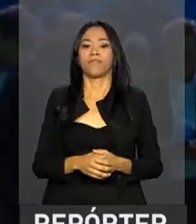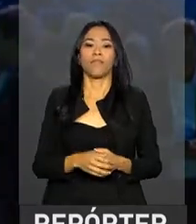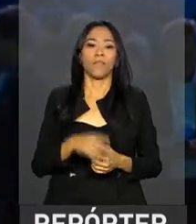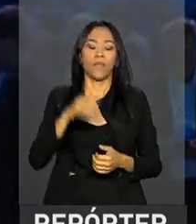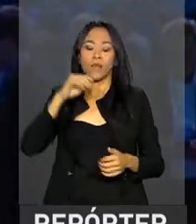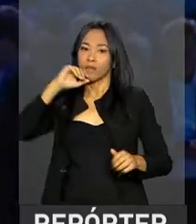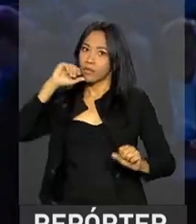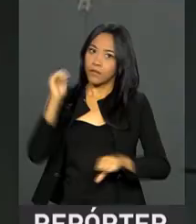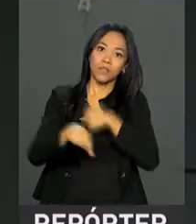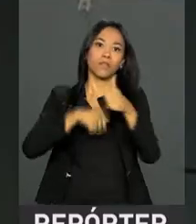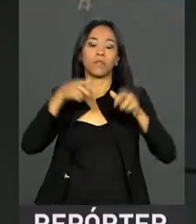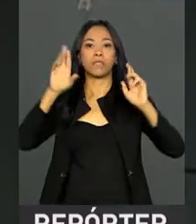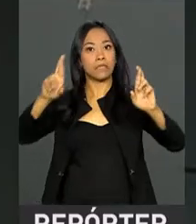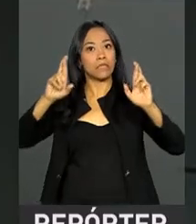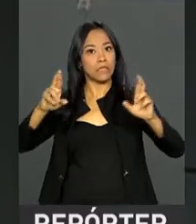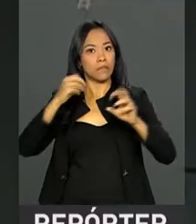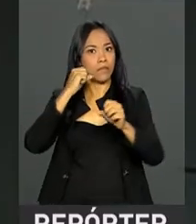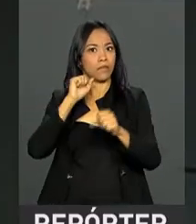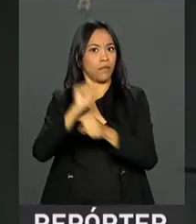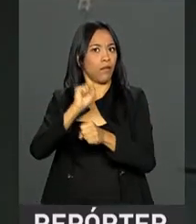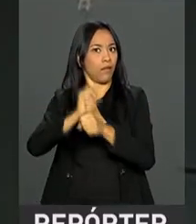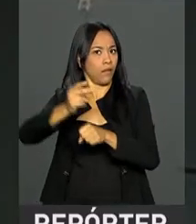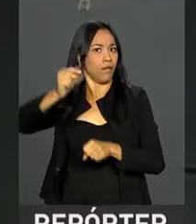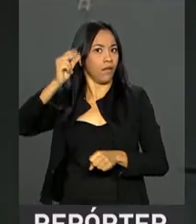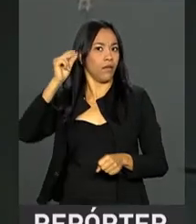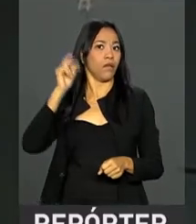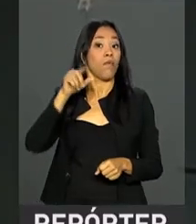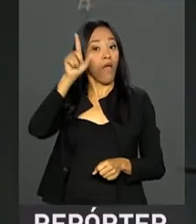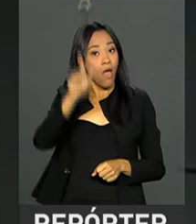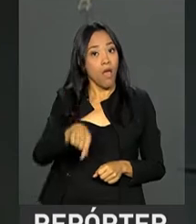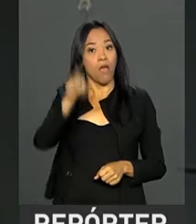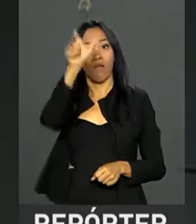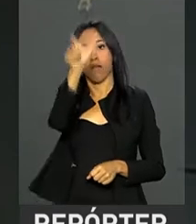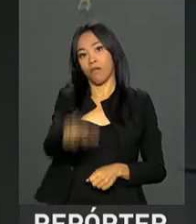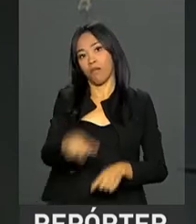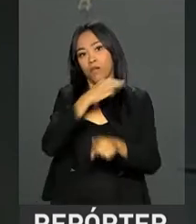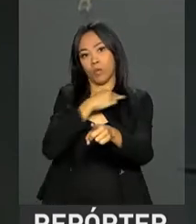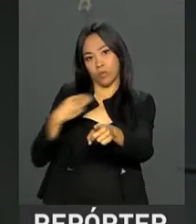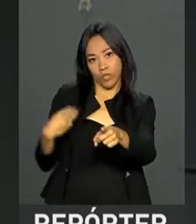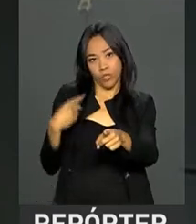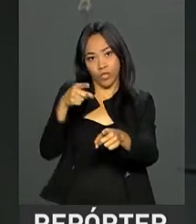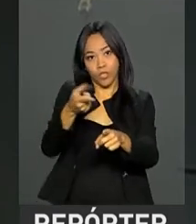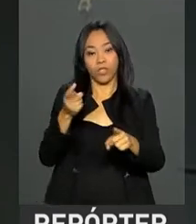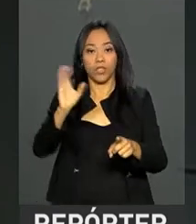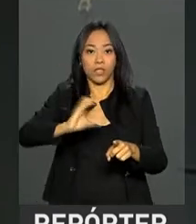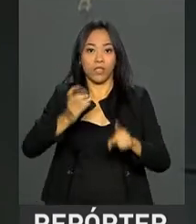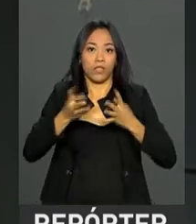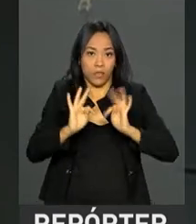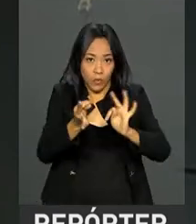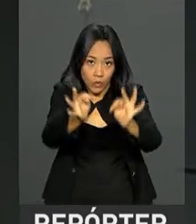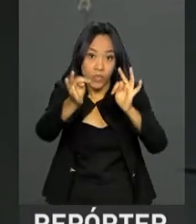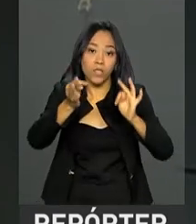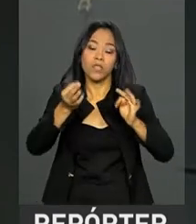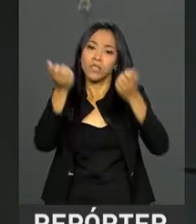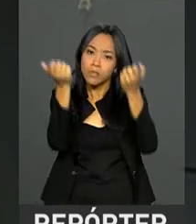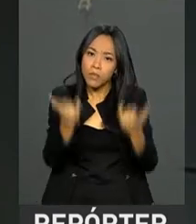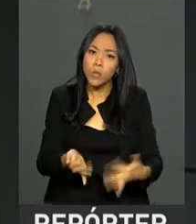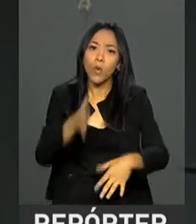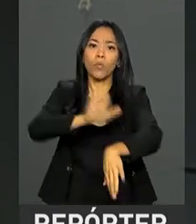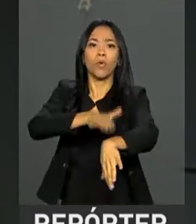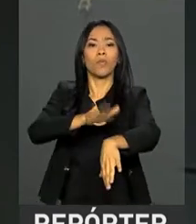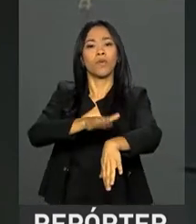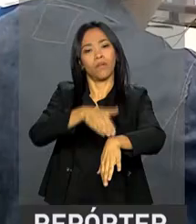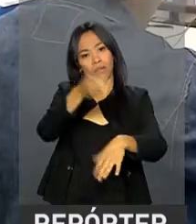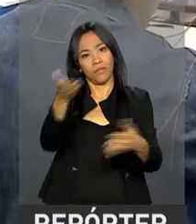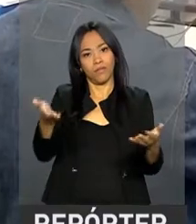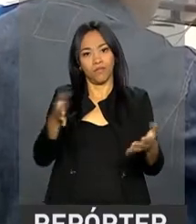esperada há muito tempo assim o ministro da ciência tecnologia e inovações e comunicações gilberto kassab definiu o momento vivido